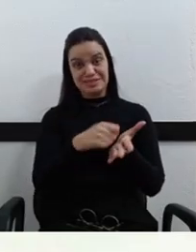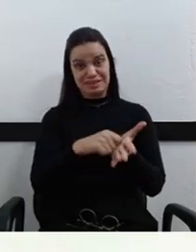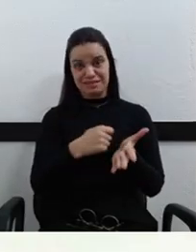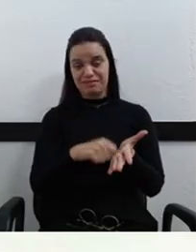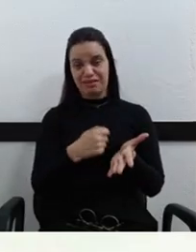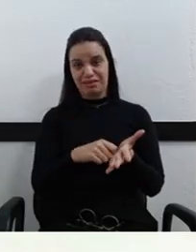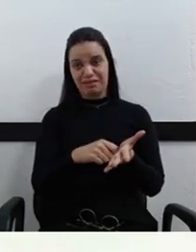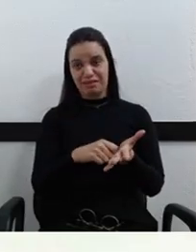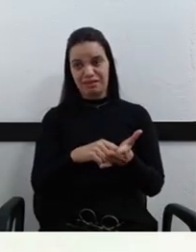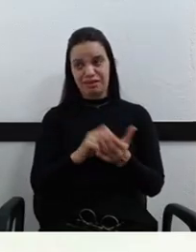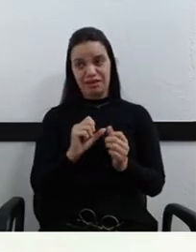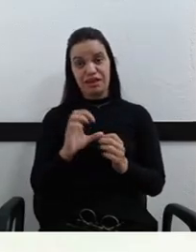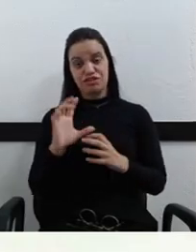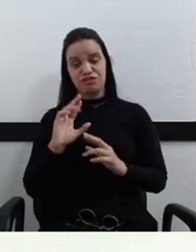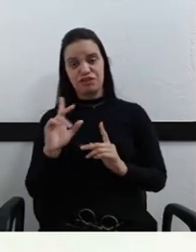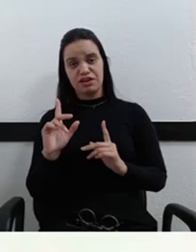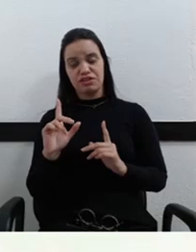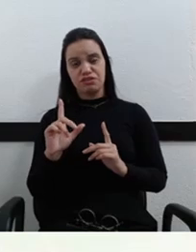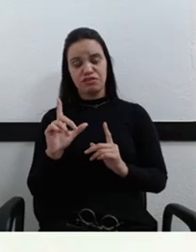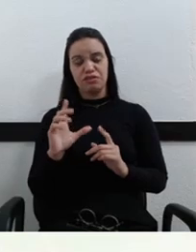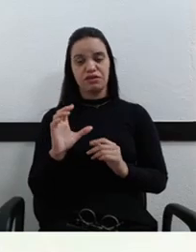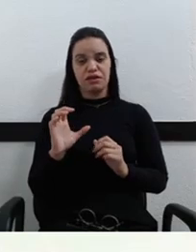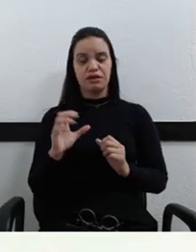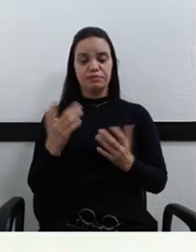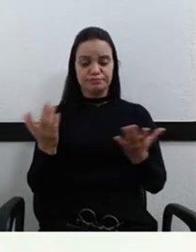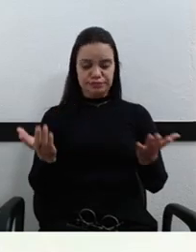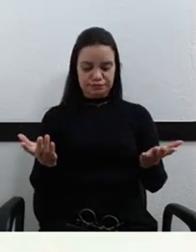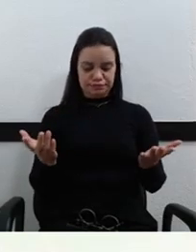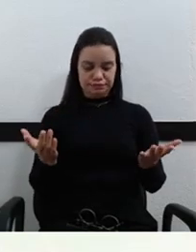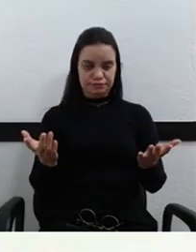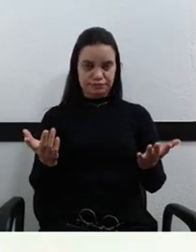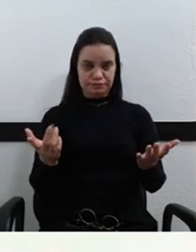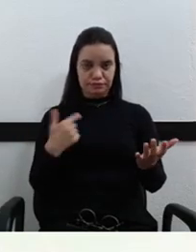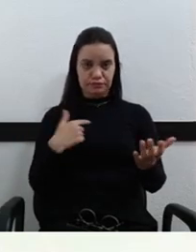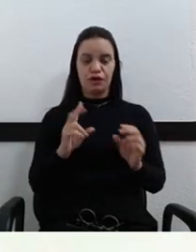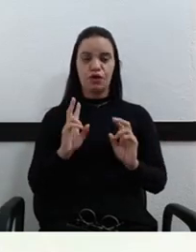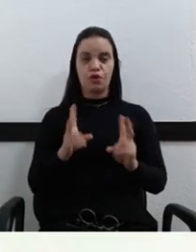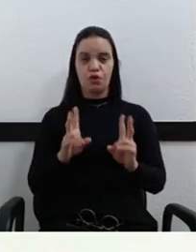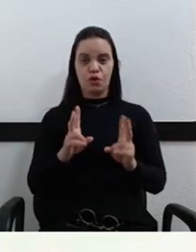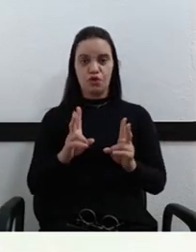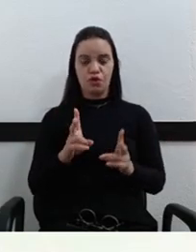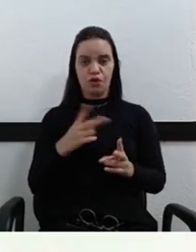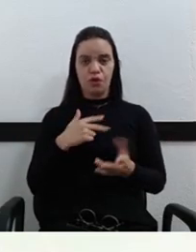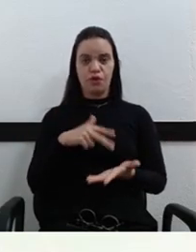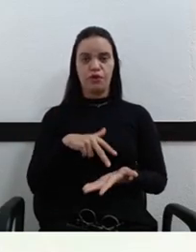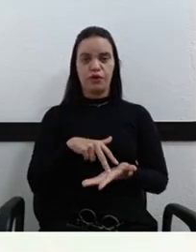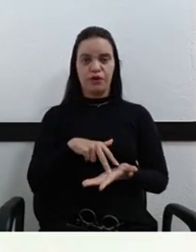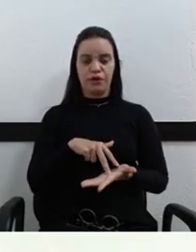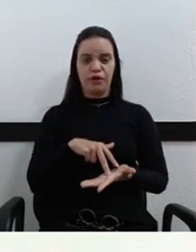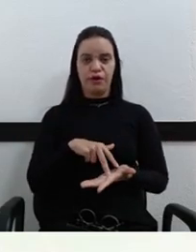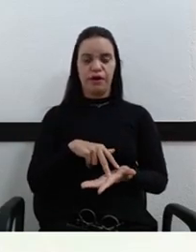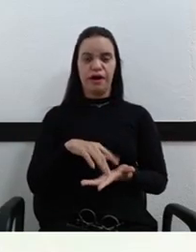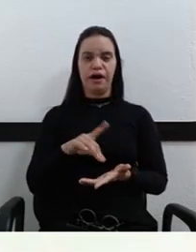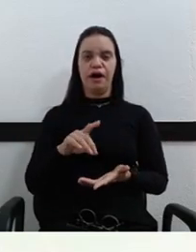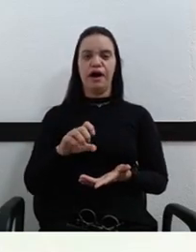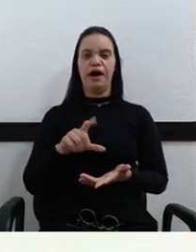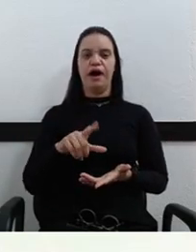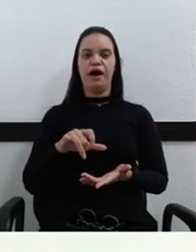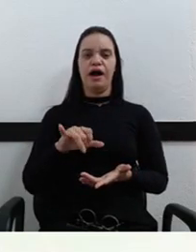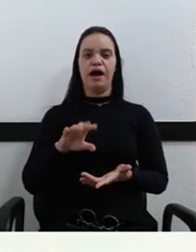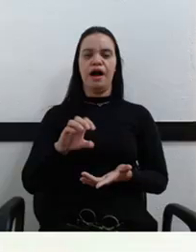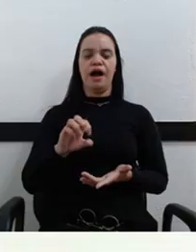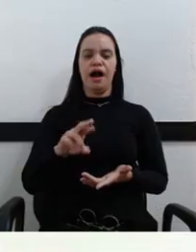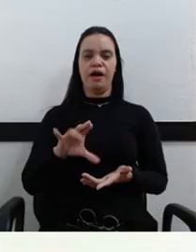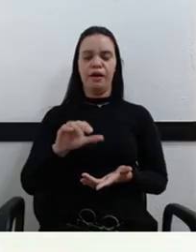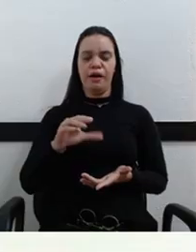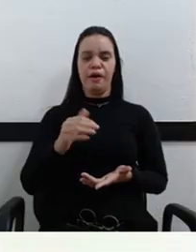do que eludiu Vossa Excelência. Então, eu mantenho aqui o meu encaminhamento a título de deliberação, no artigo 29, inciso